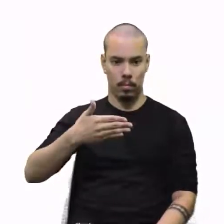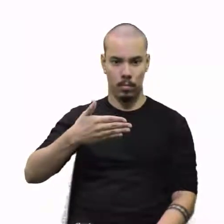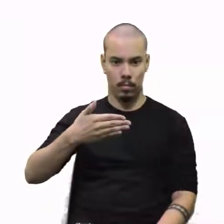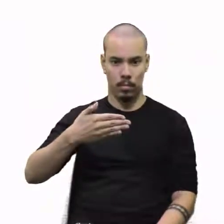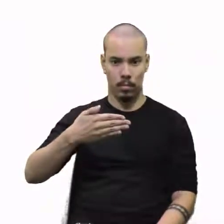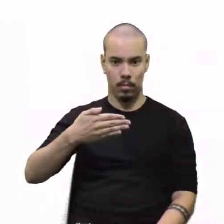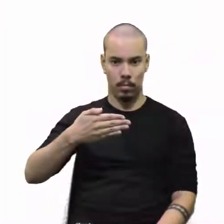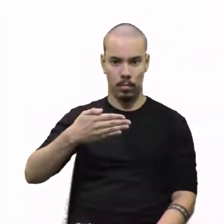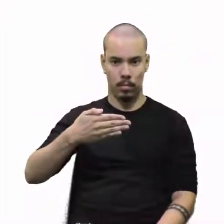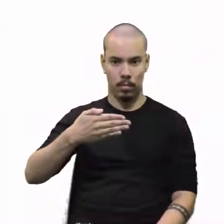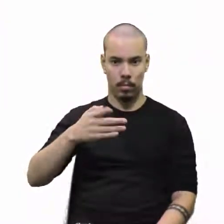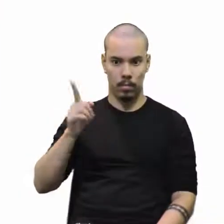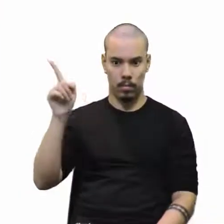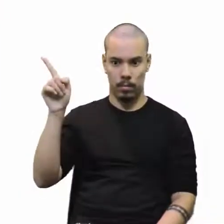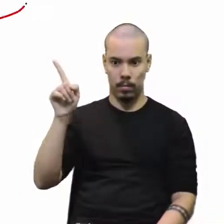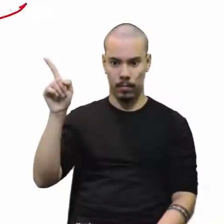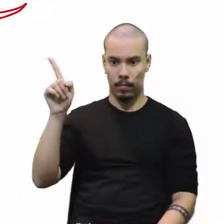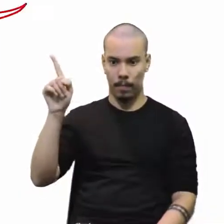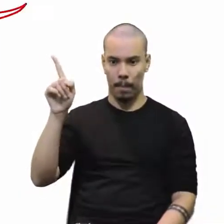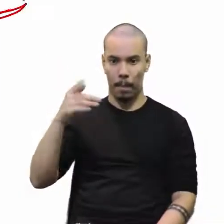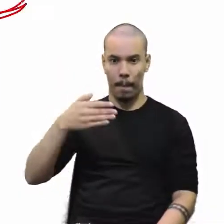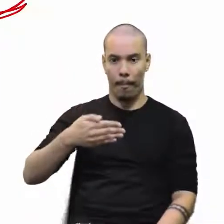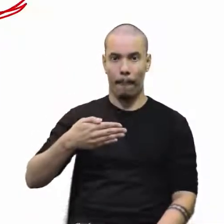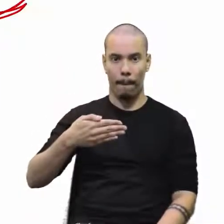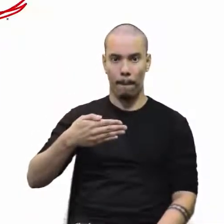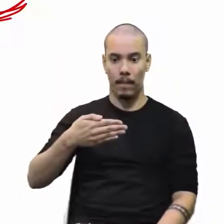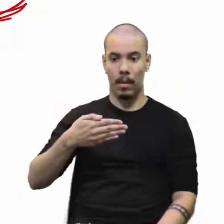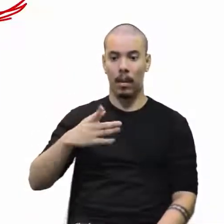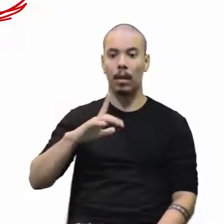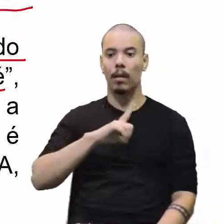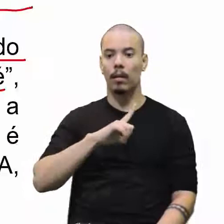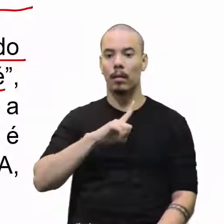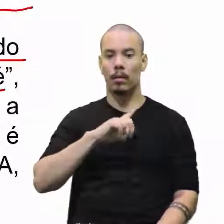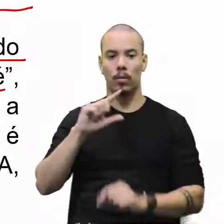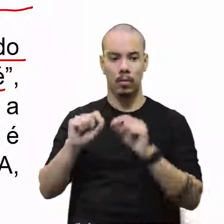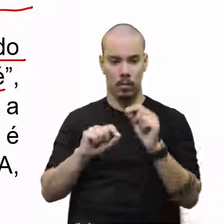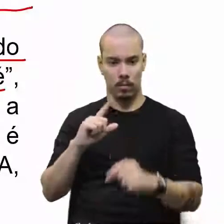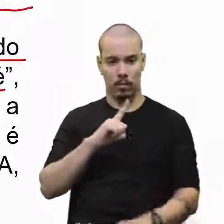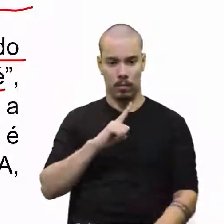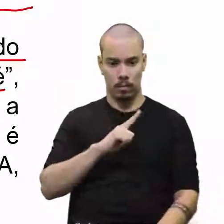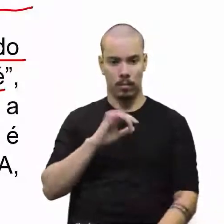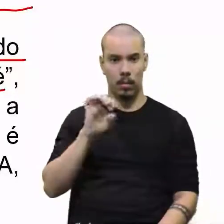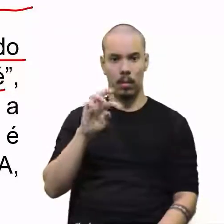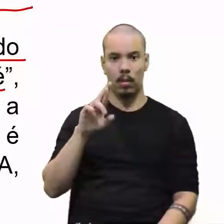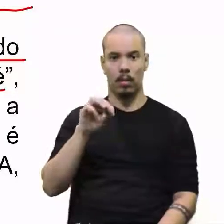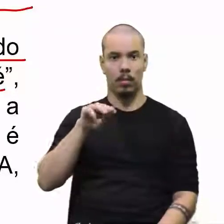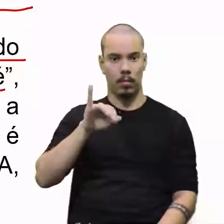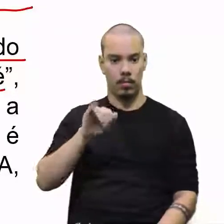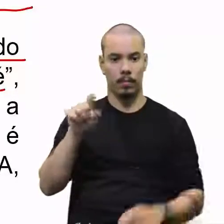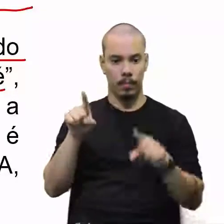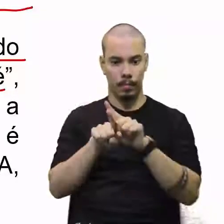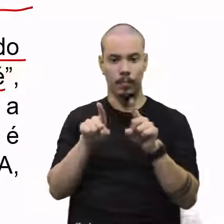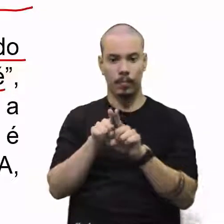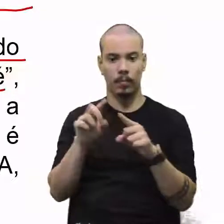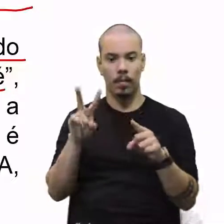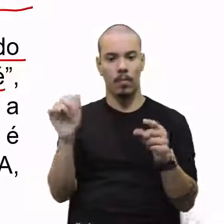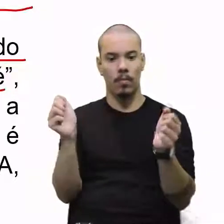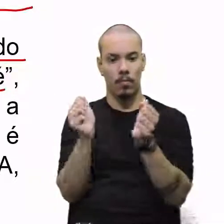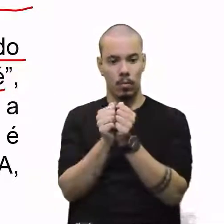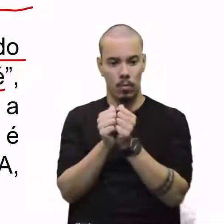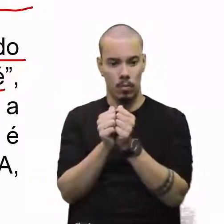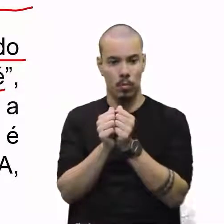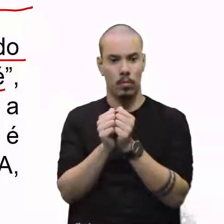Aí. Armado lá. Então, aí vai ser um eletroímã e o ímã vai ser do polo